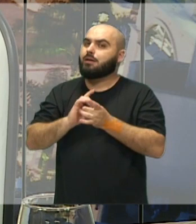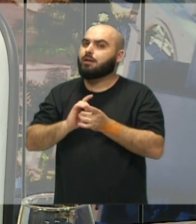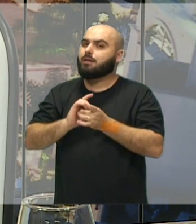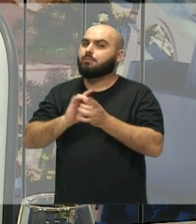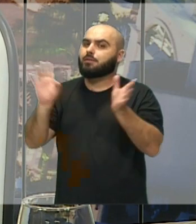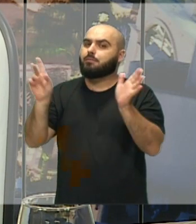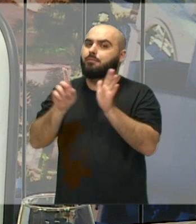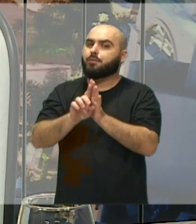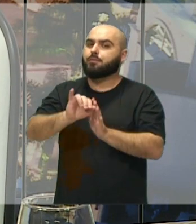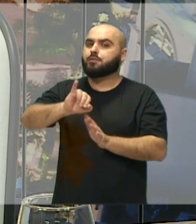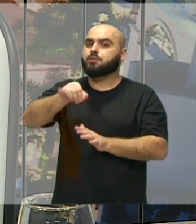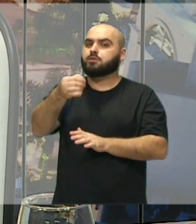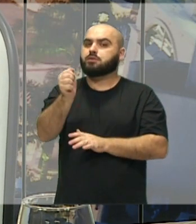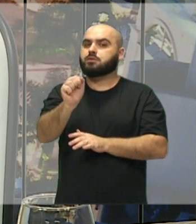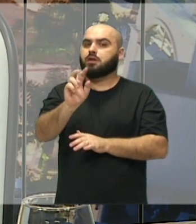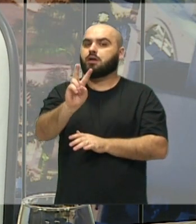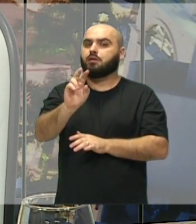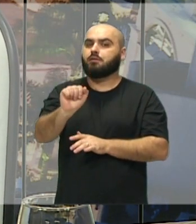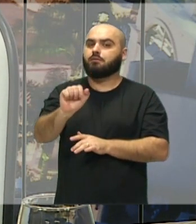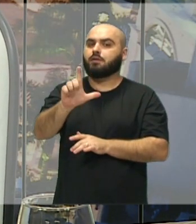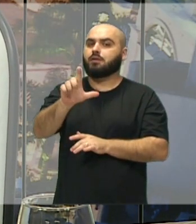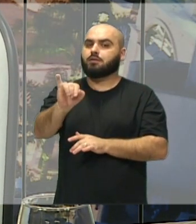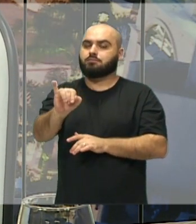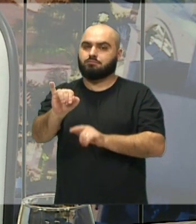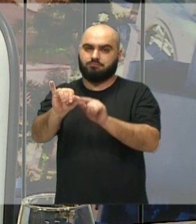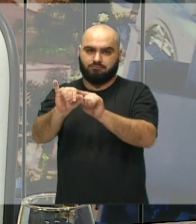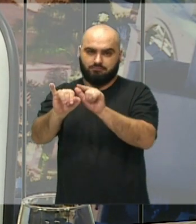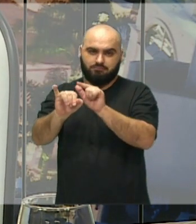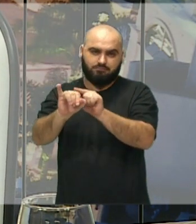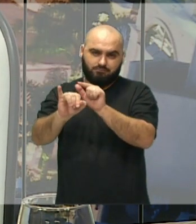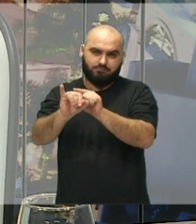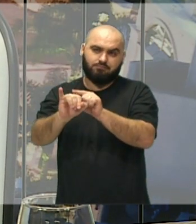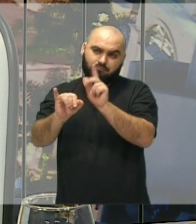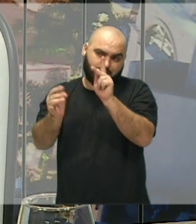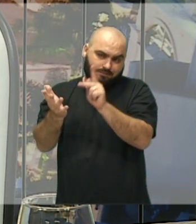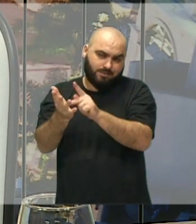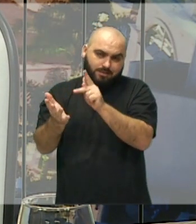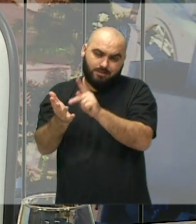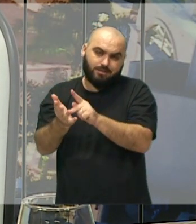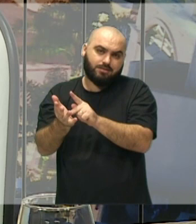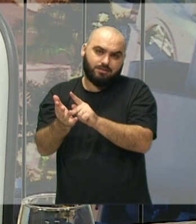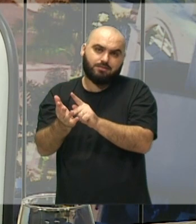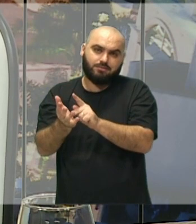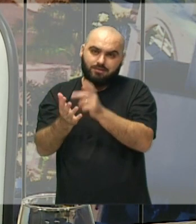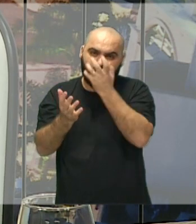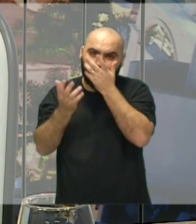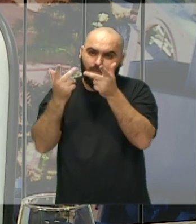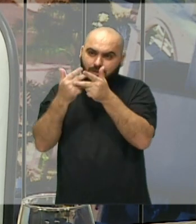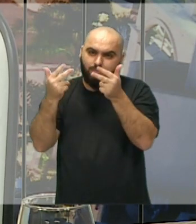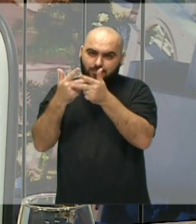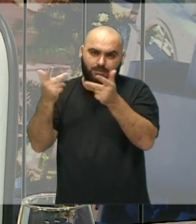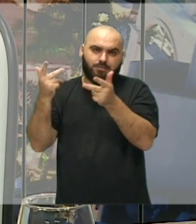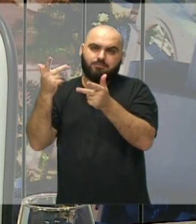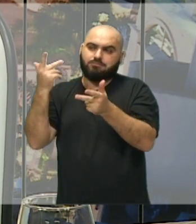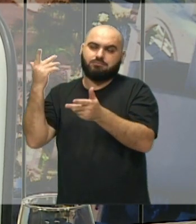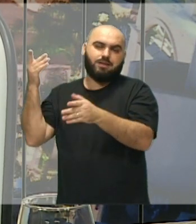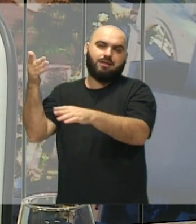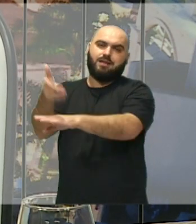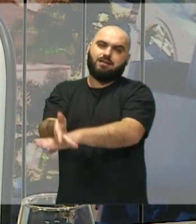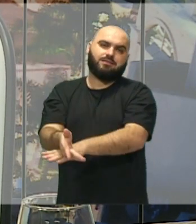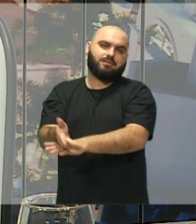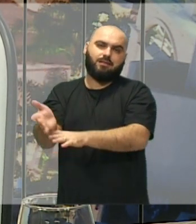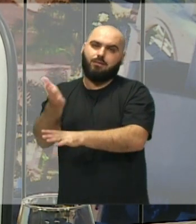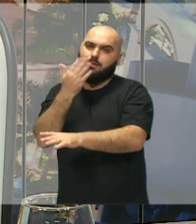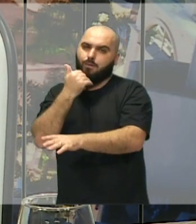para caça do javali, e realmente foi um animal que foi introduzido, ele depreda muito a fauna local, assim,